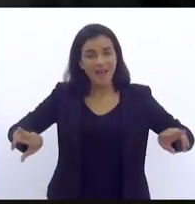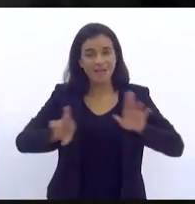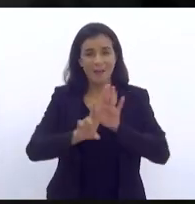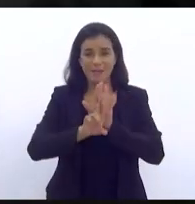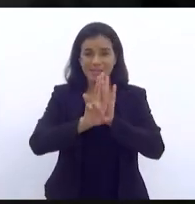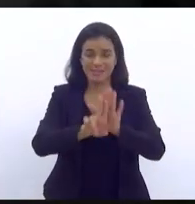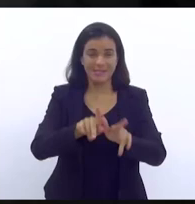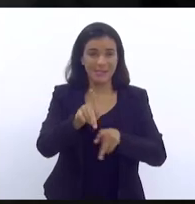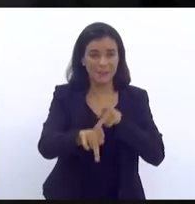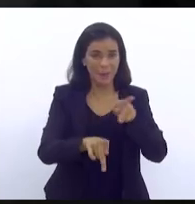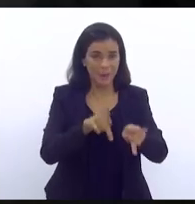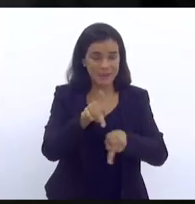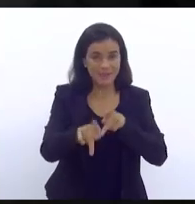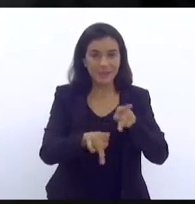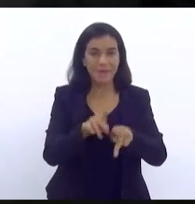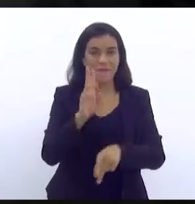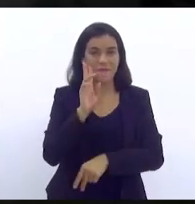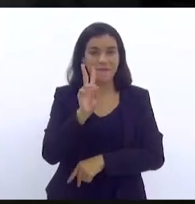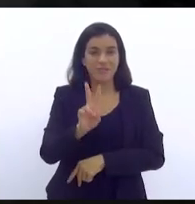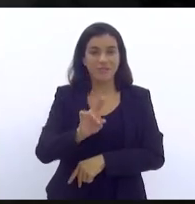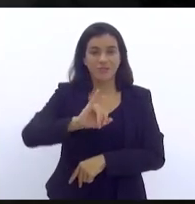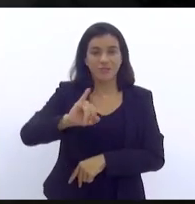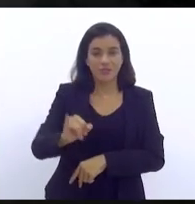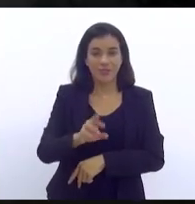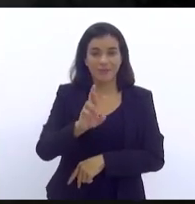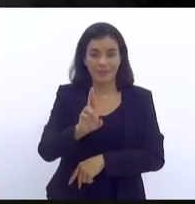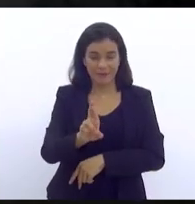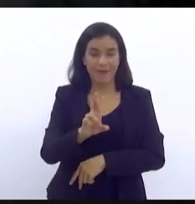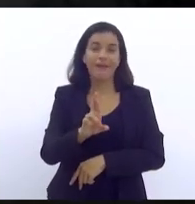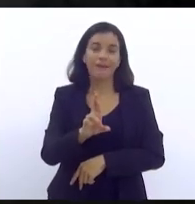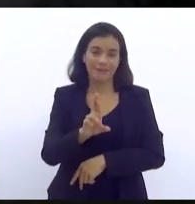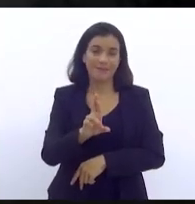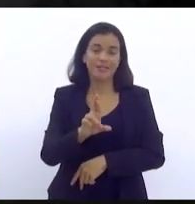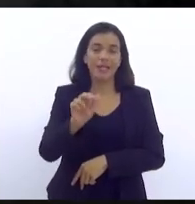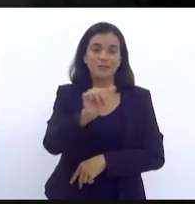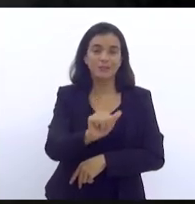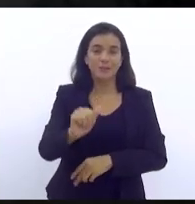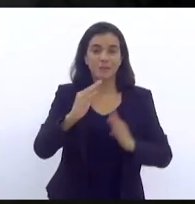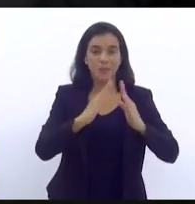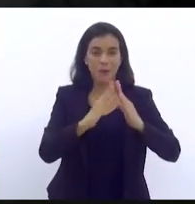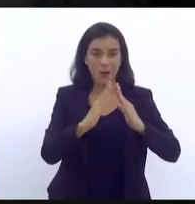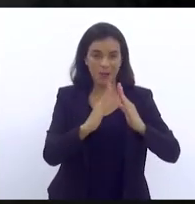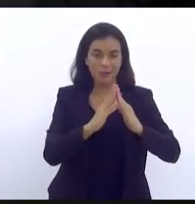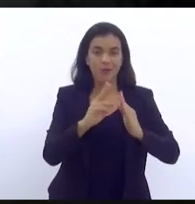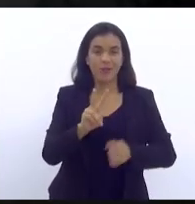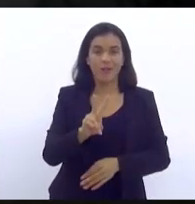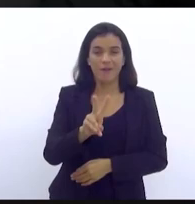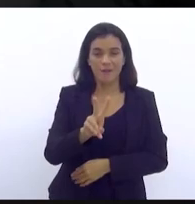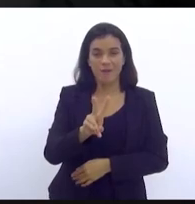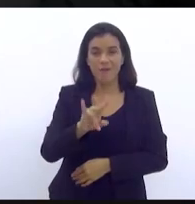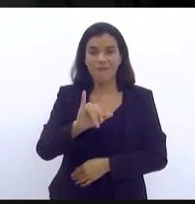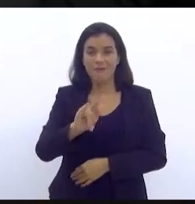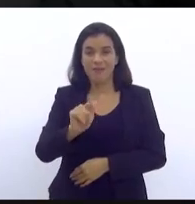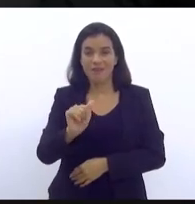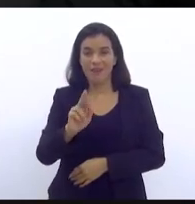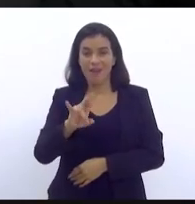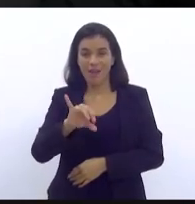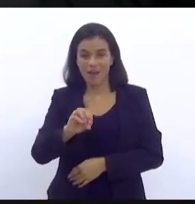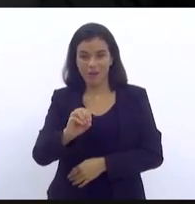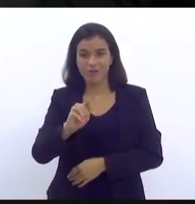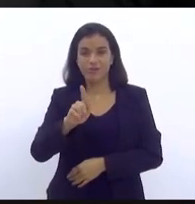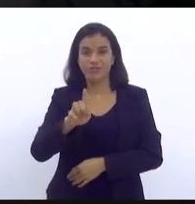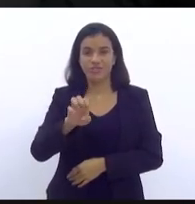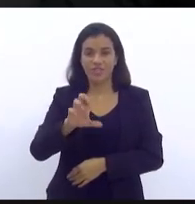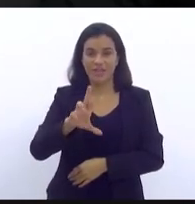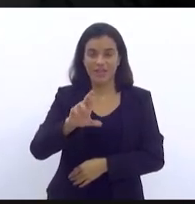civil vejo aqui o JR da associação de moradores viaro geral o Licínio da Fan Rio tantos outros que eu vejo tantas